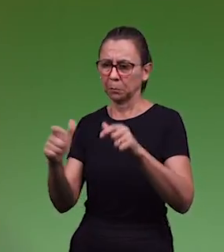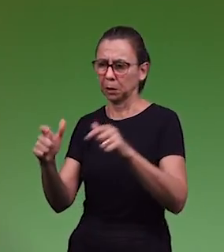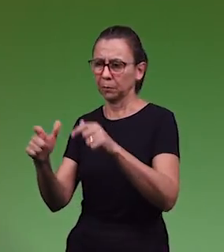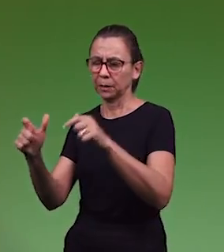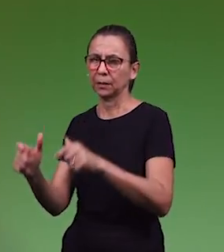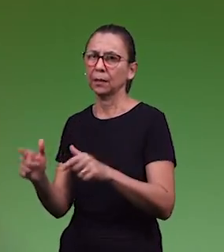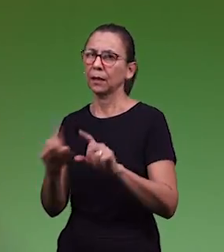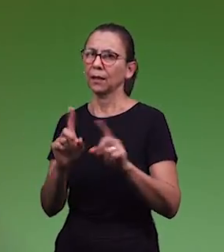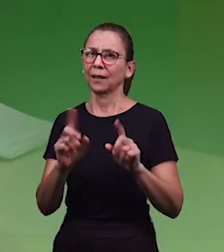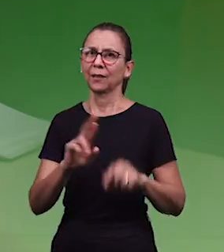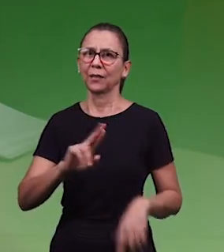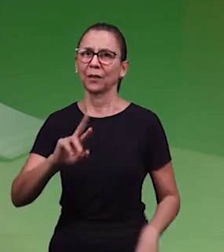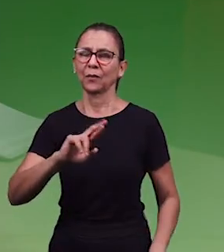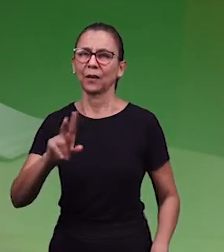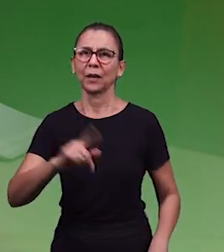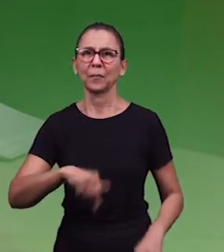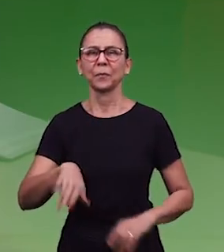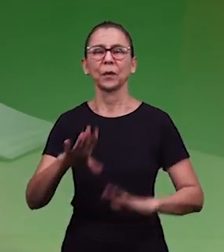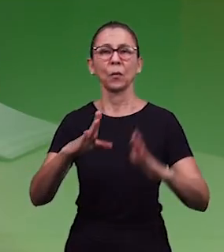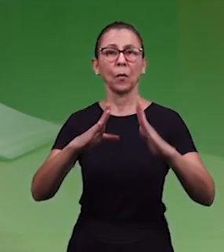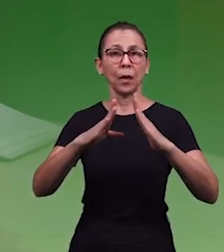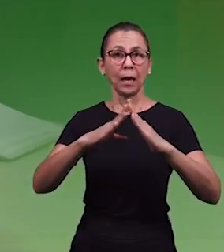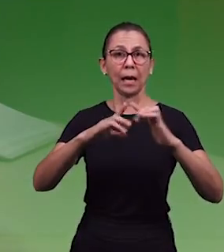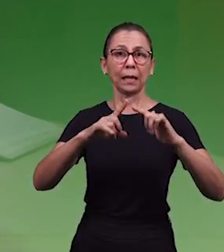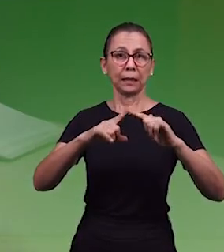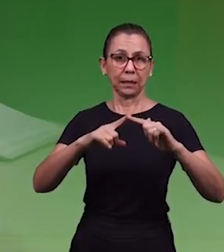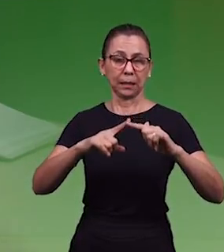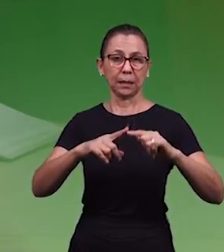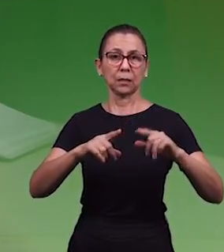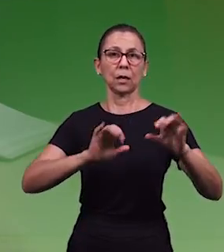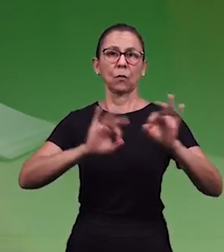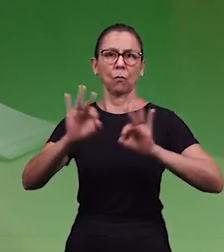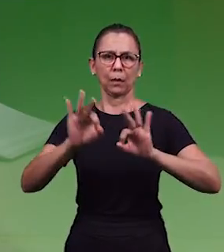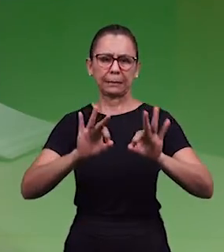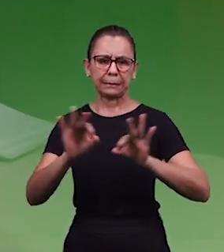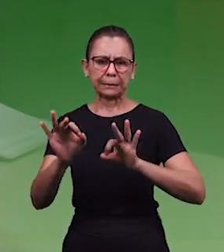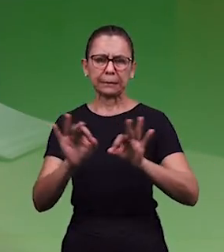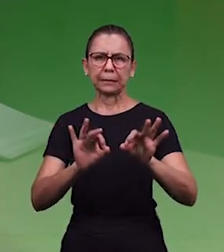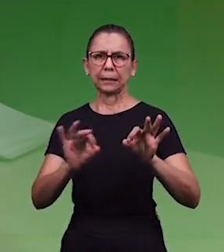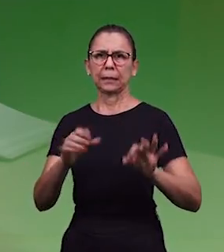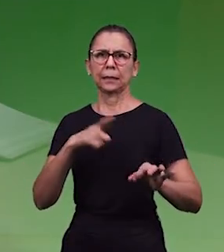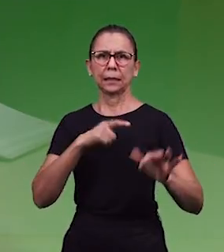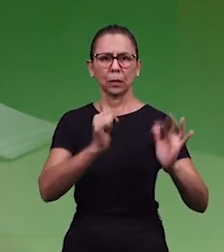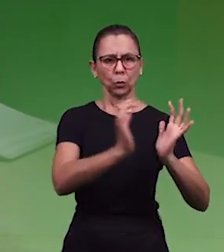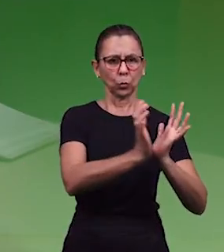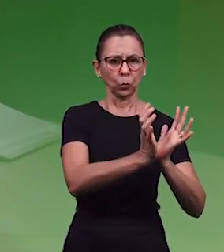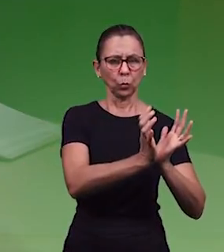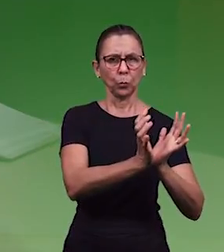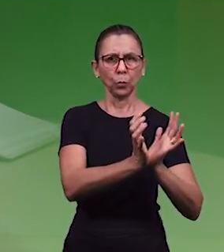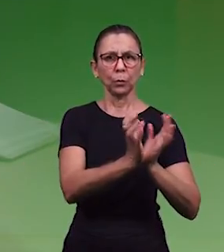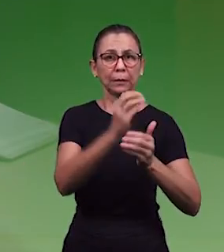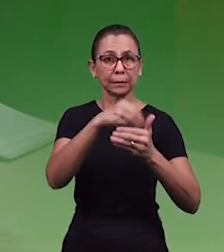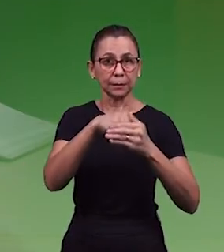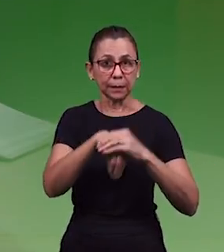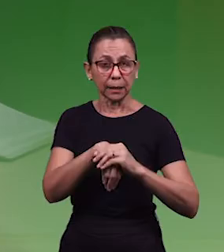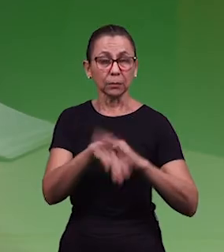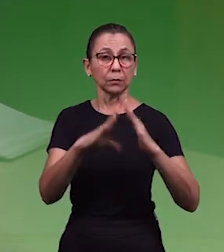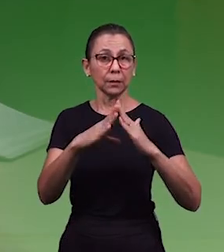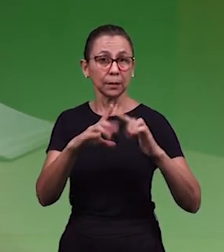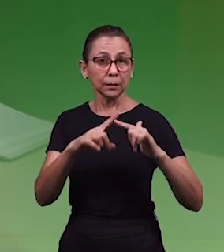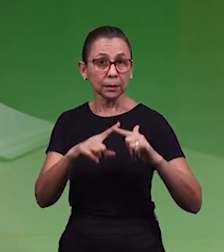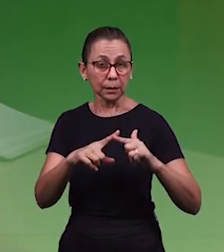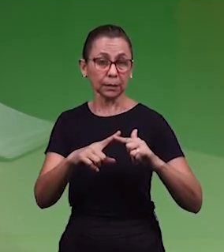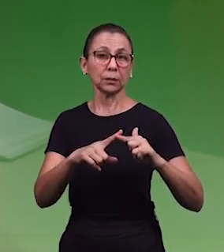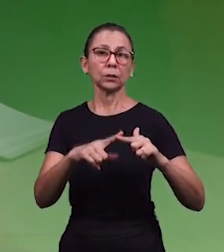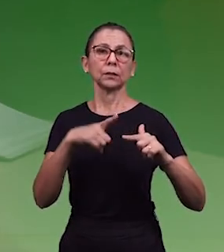Me permita, a igreja organizada em grupos, né? Organizada, não perceba como uma divisão. A igreja organizada em grupos,